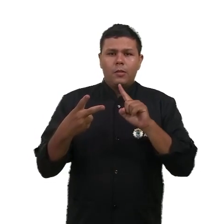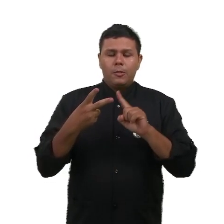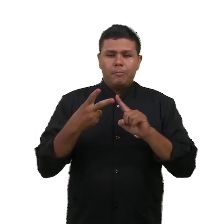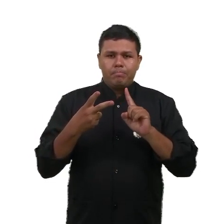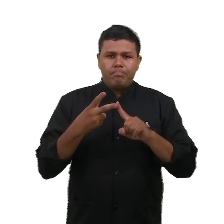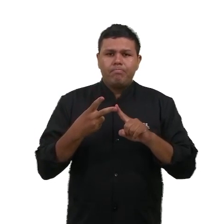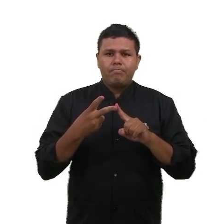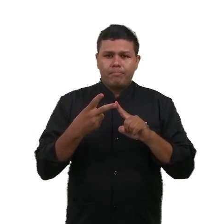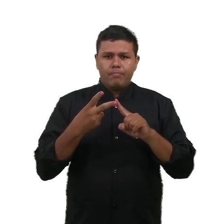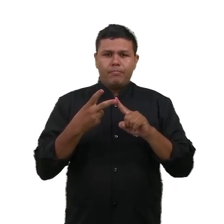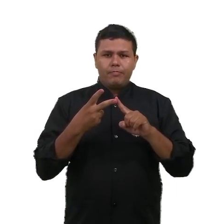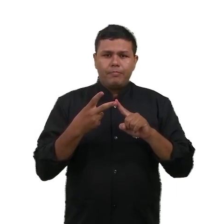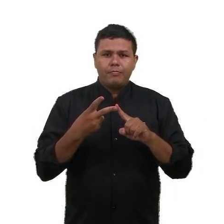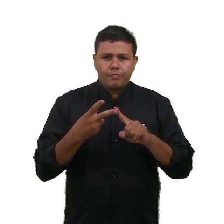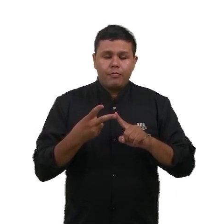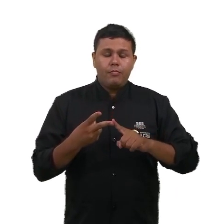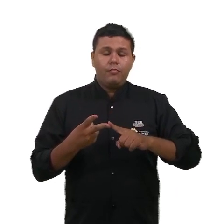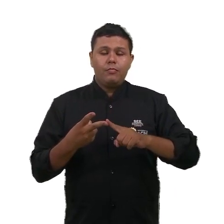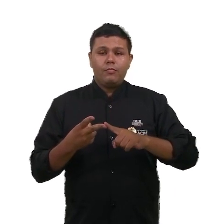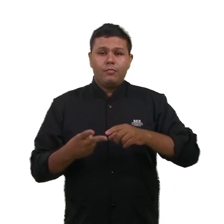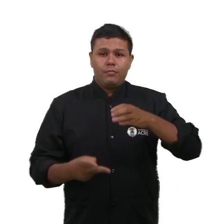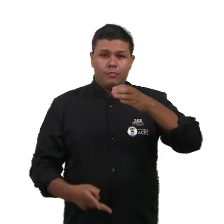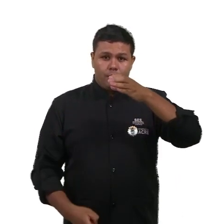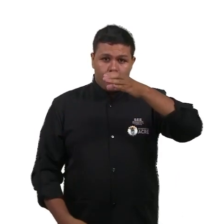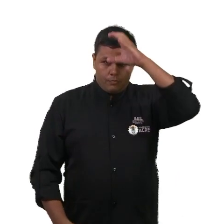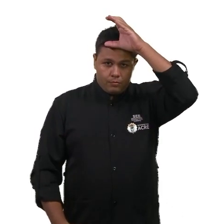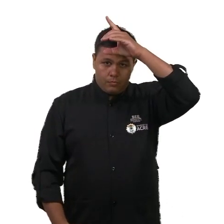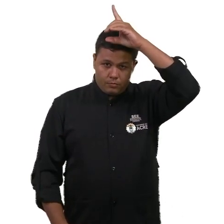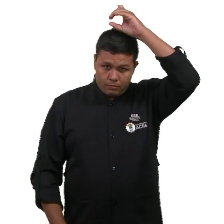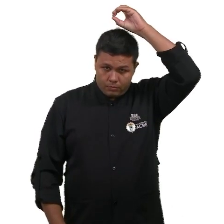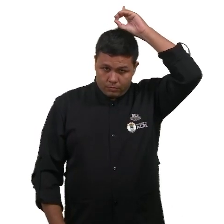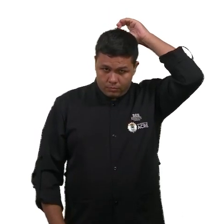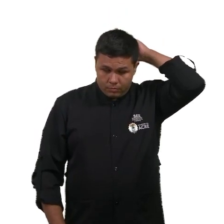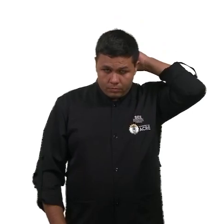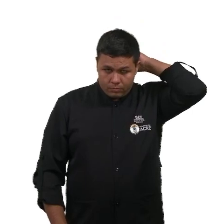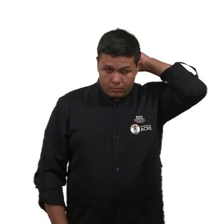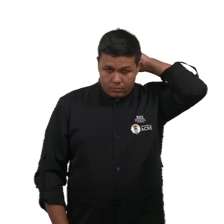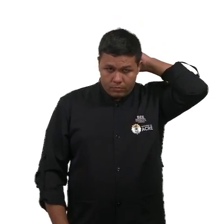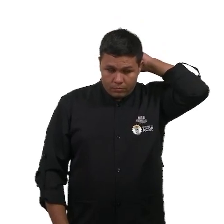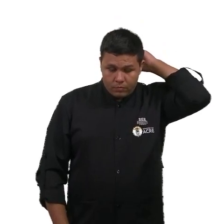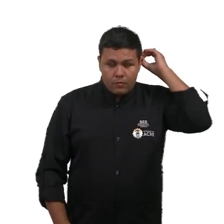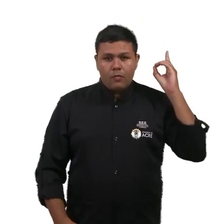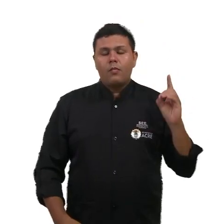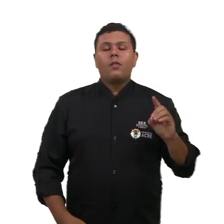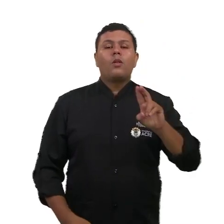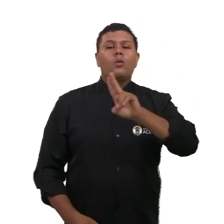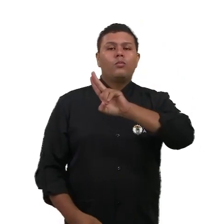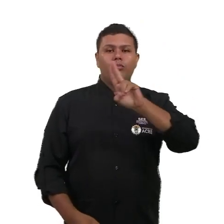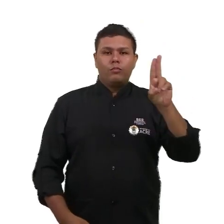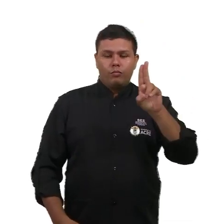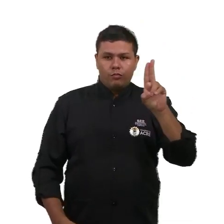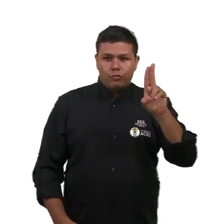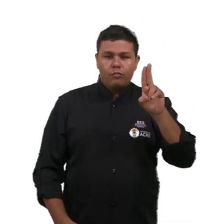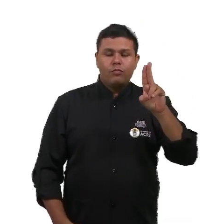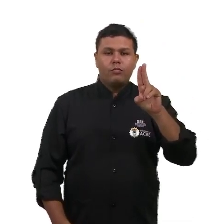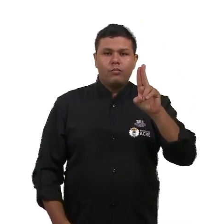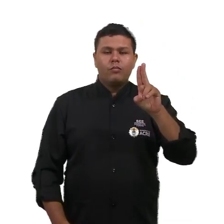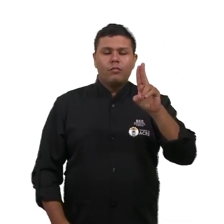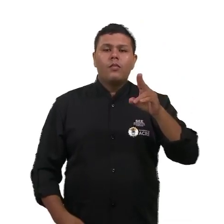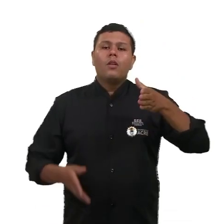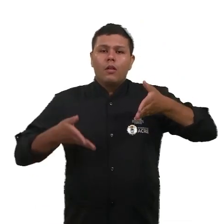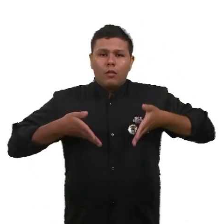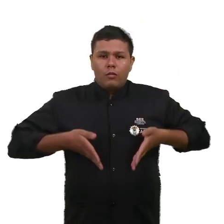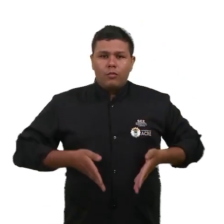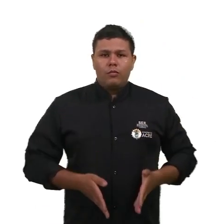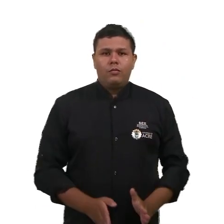vai destacar é o darwinismo, né? Ele é o Charles Robert Darwin, nasceu em 12